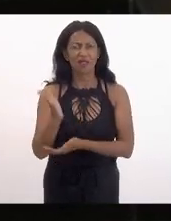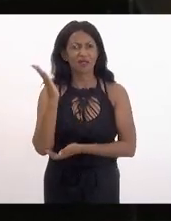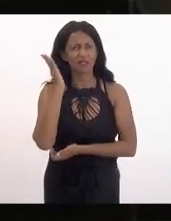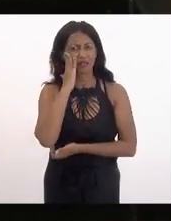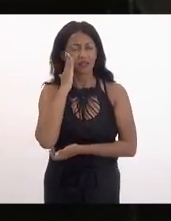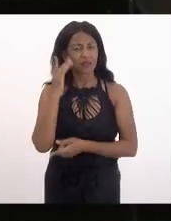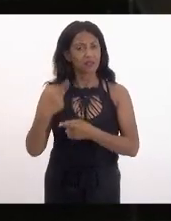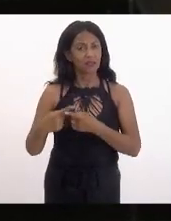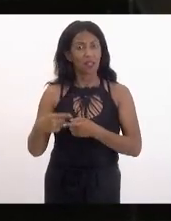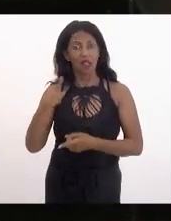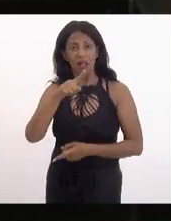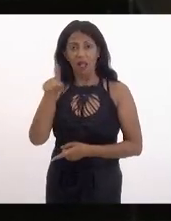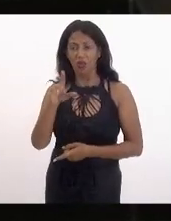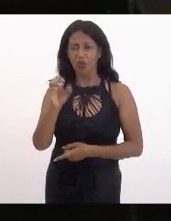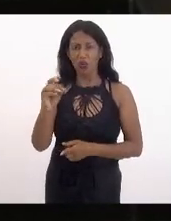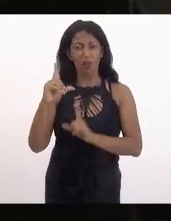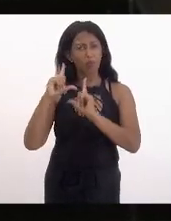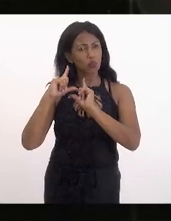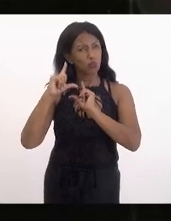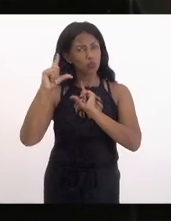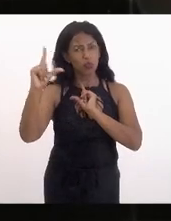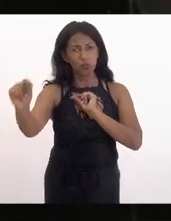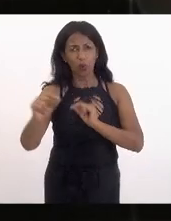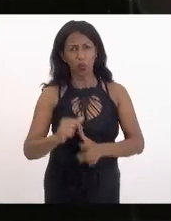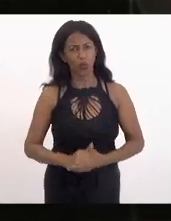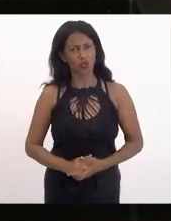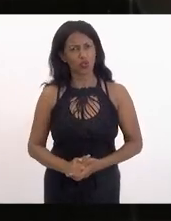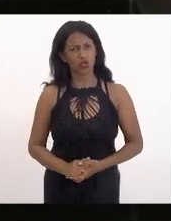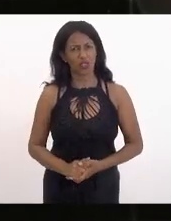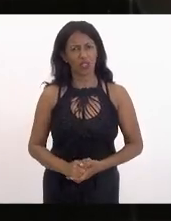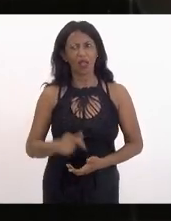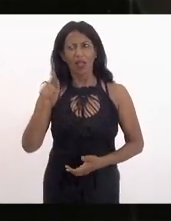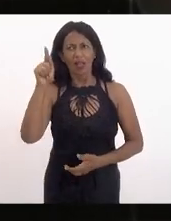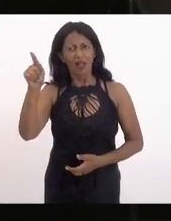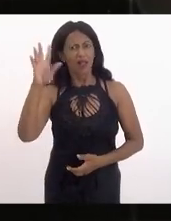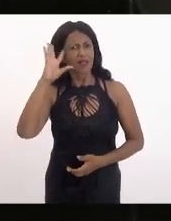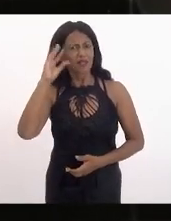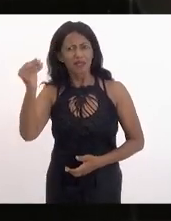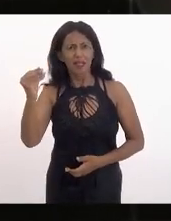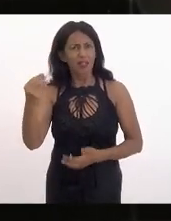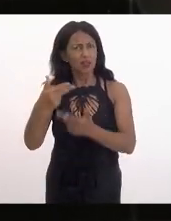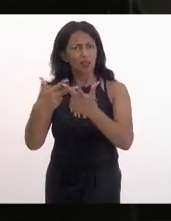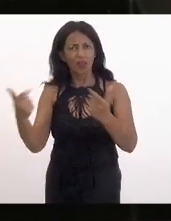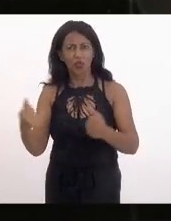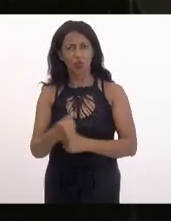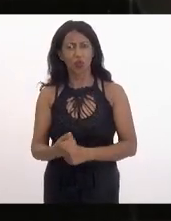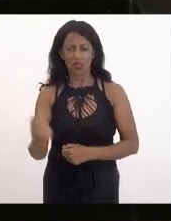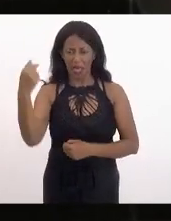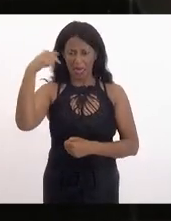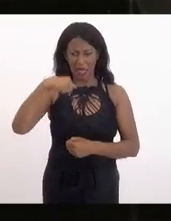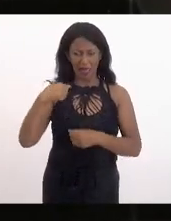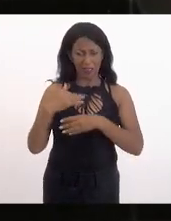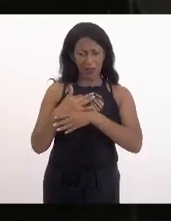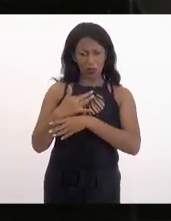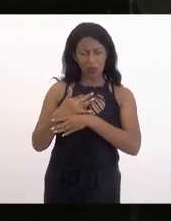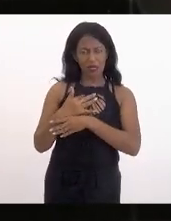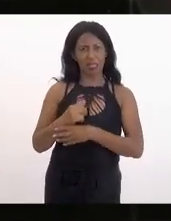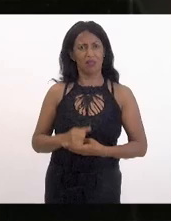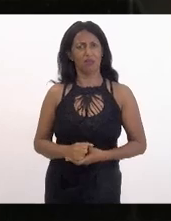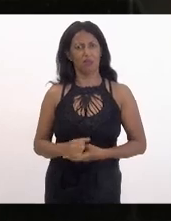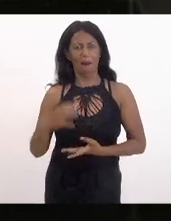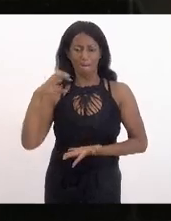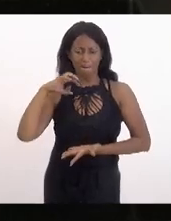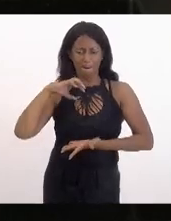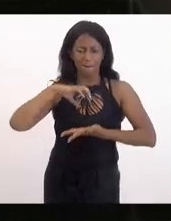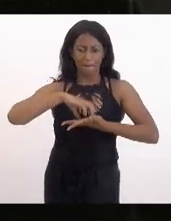por quê que a zona oeste é muito longe não é lá que você decide as coisas é na cúpula que eu não tento São Paulo